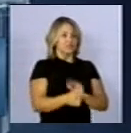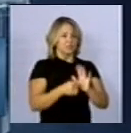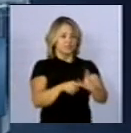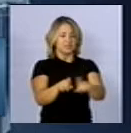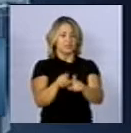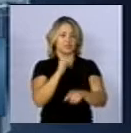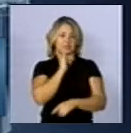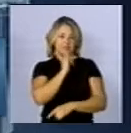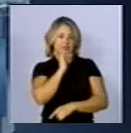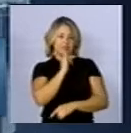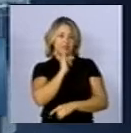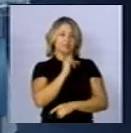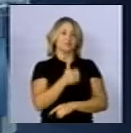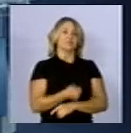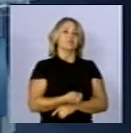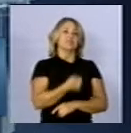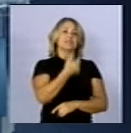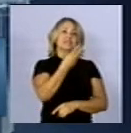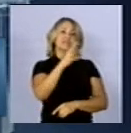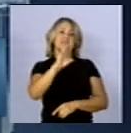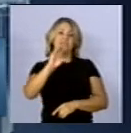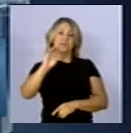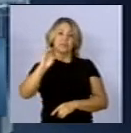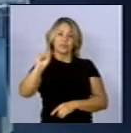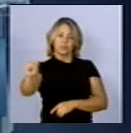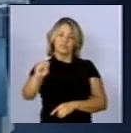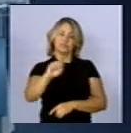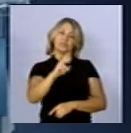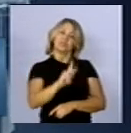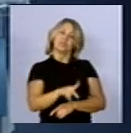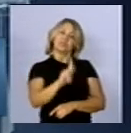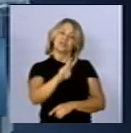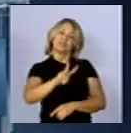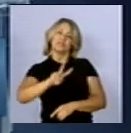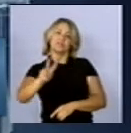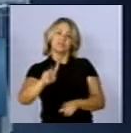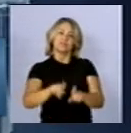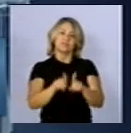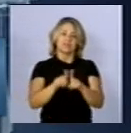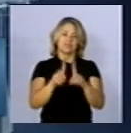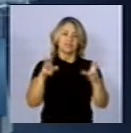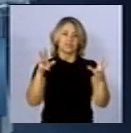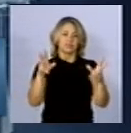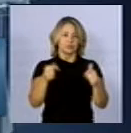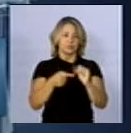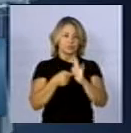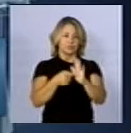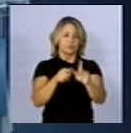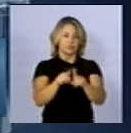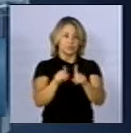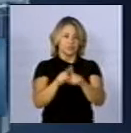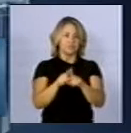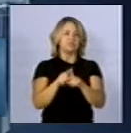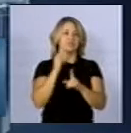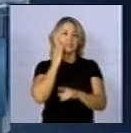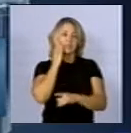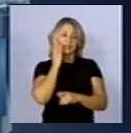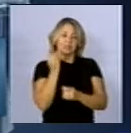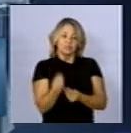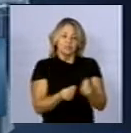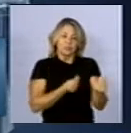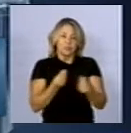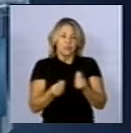no caso ao 138 kv apenas como referência para o 138 kv eh consideradas as condições